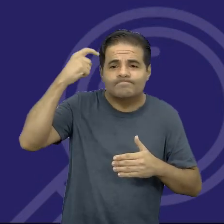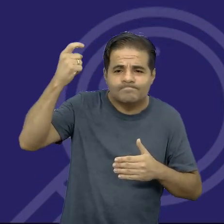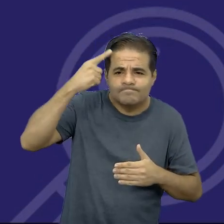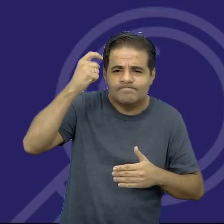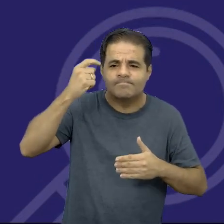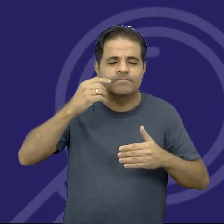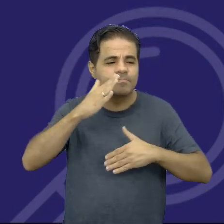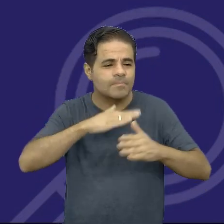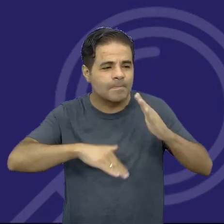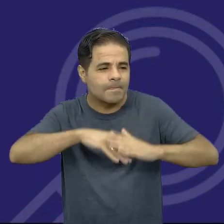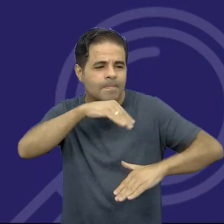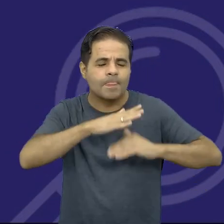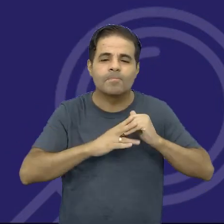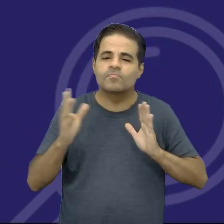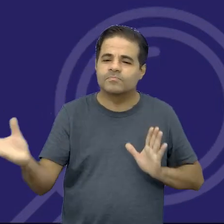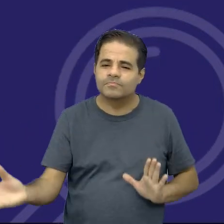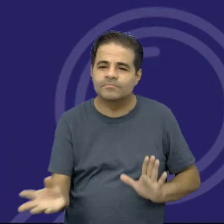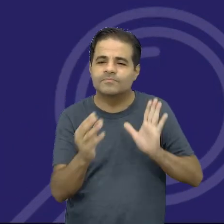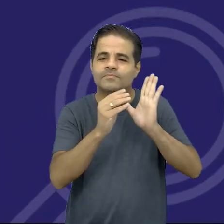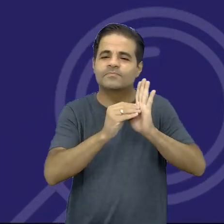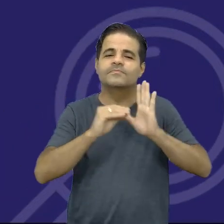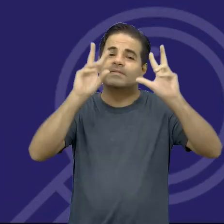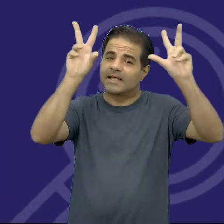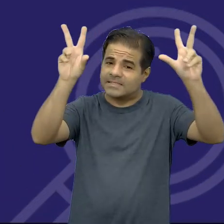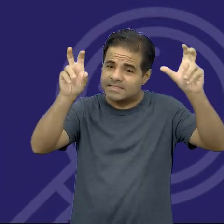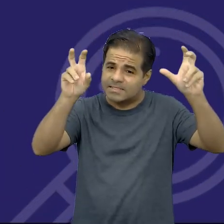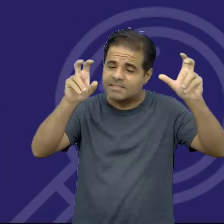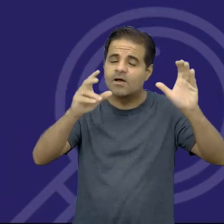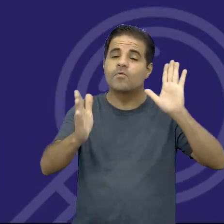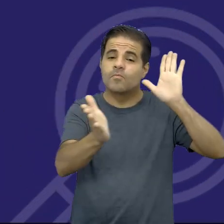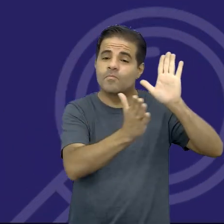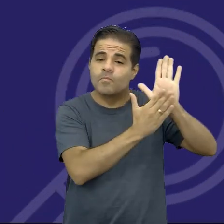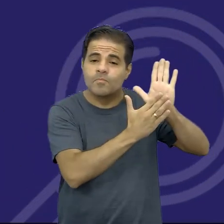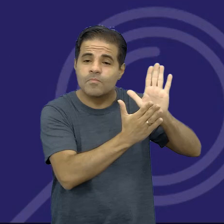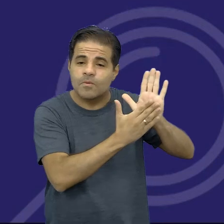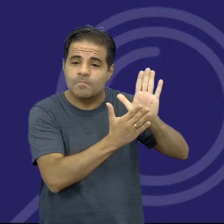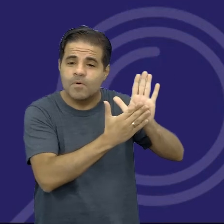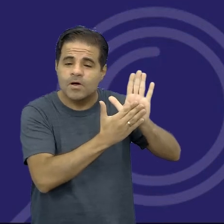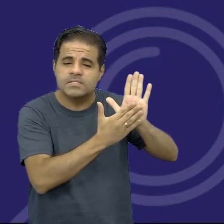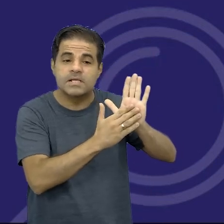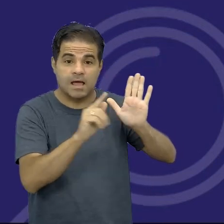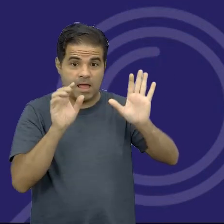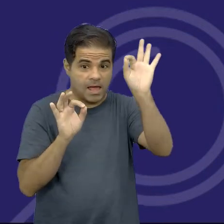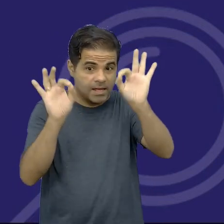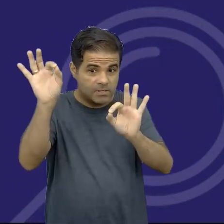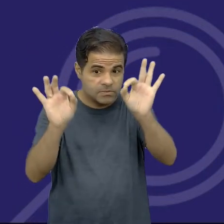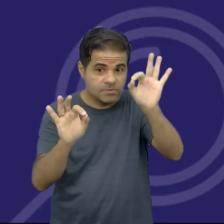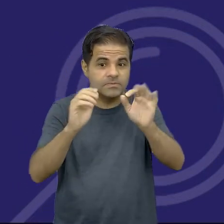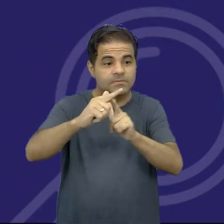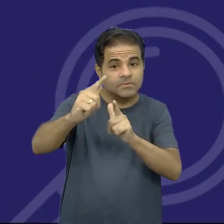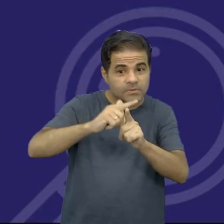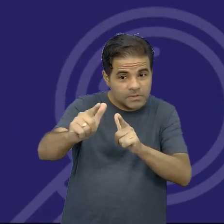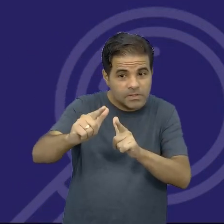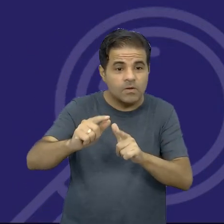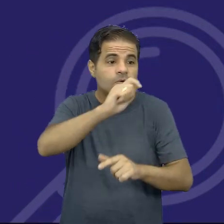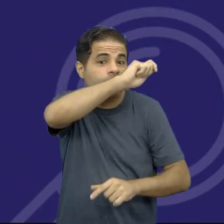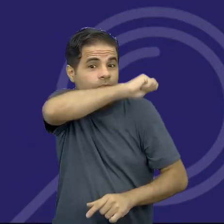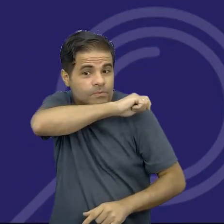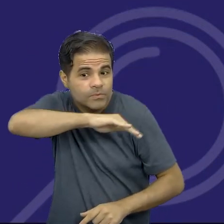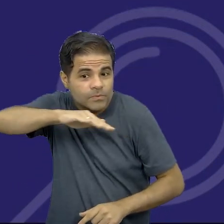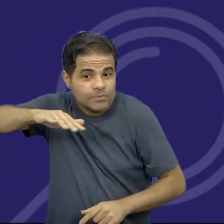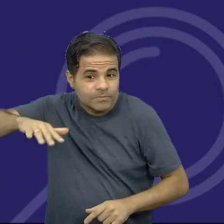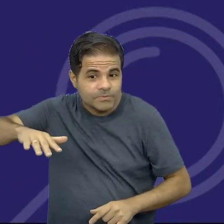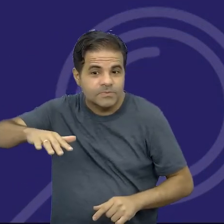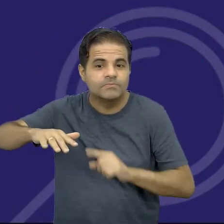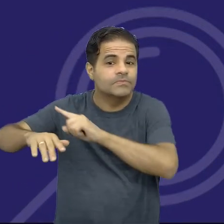e responder, né, à questão proposta. Então, para a resolução dessa questão, os alunos poderão trabalhar